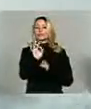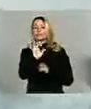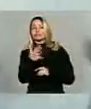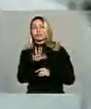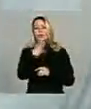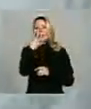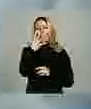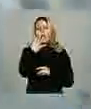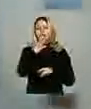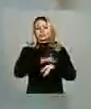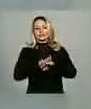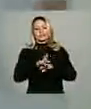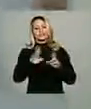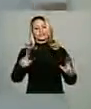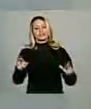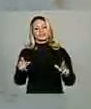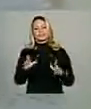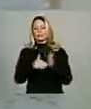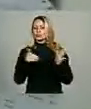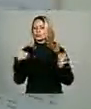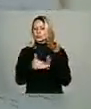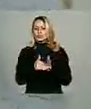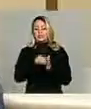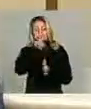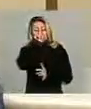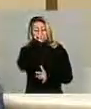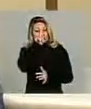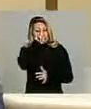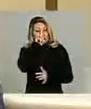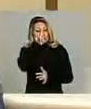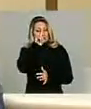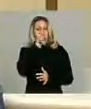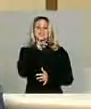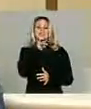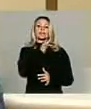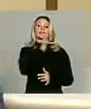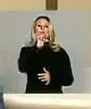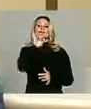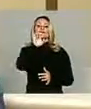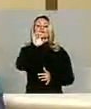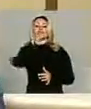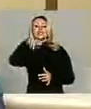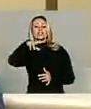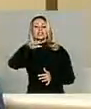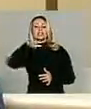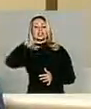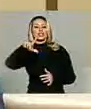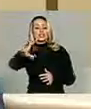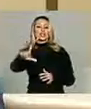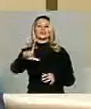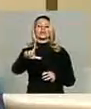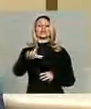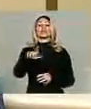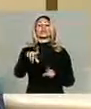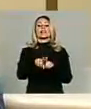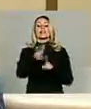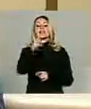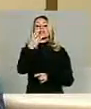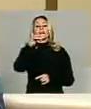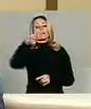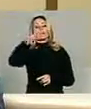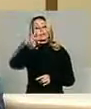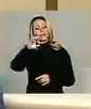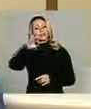apenas 4 doenças, todas muito graves. Uma se chama fenilcetonúria, a outra se chama